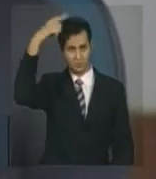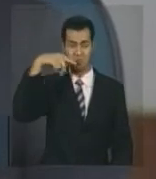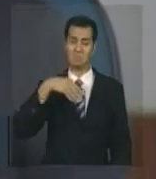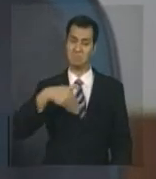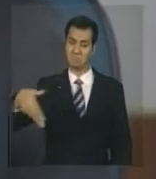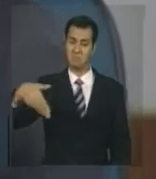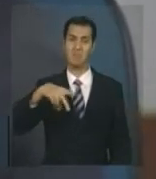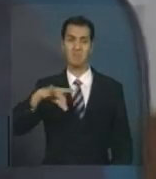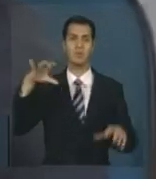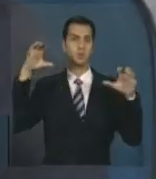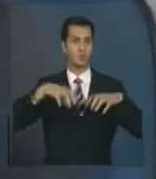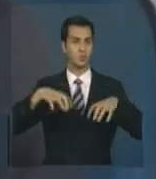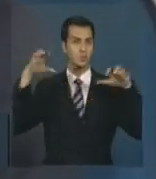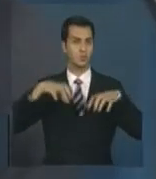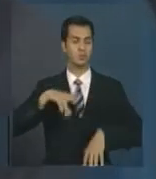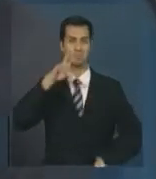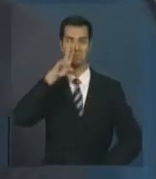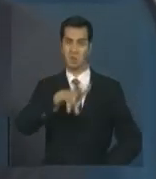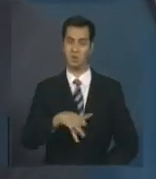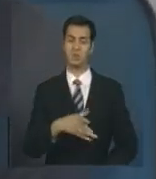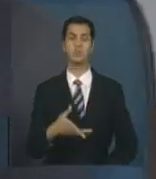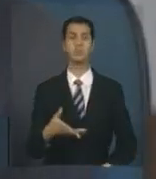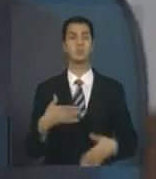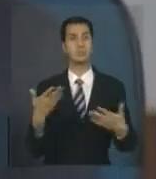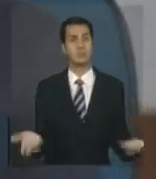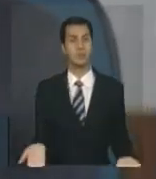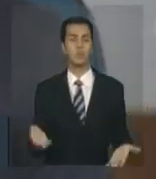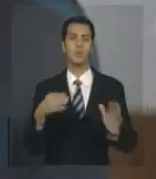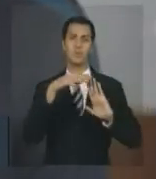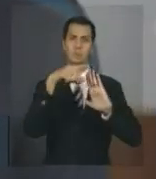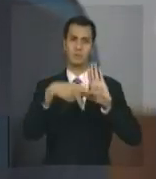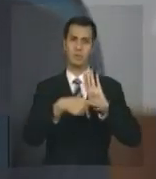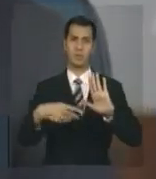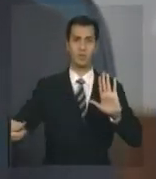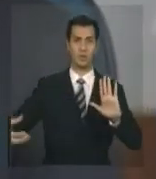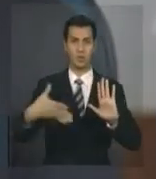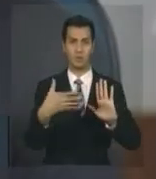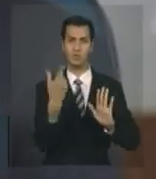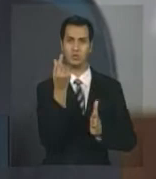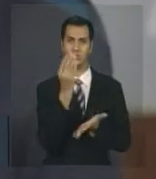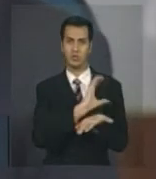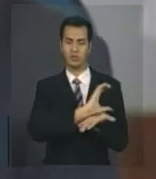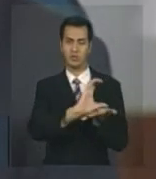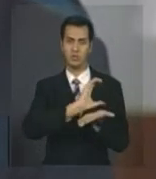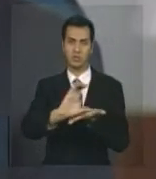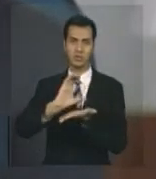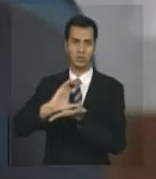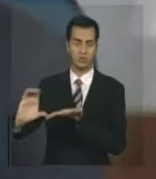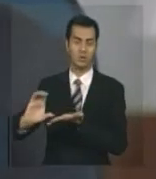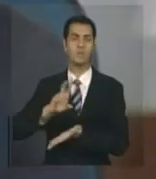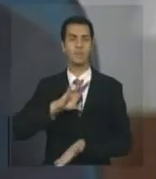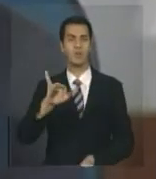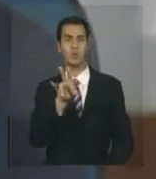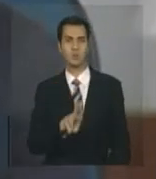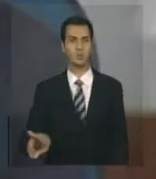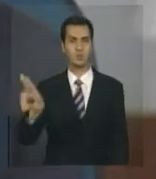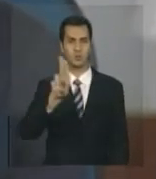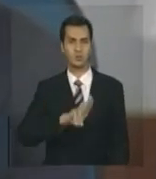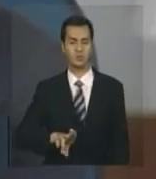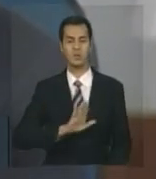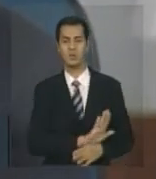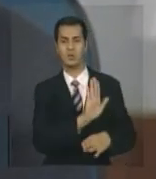dessa semana. Então, esses recursos da nova medida provisória serão utilizados para poder